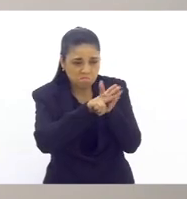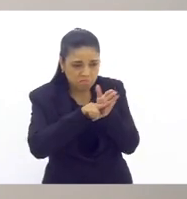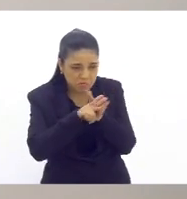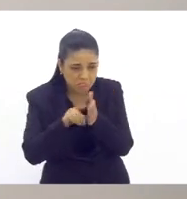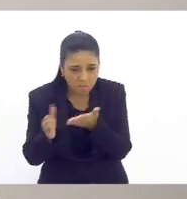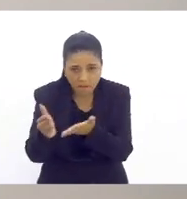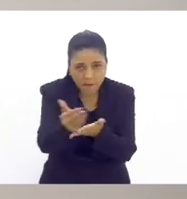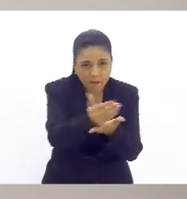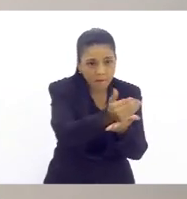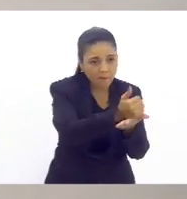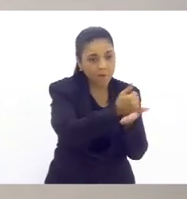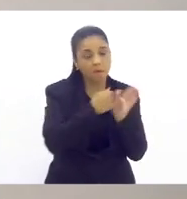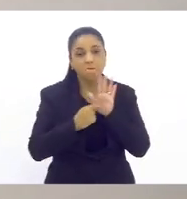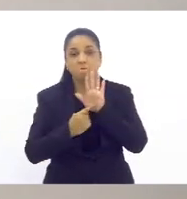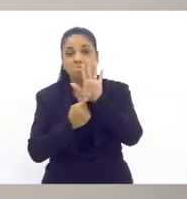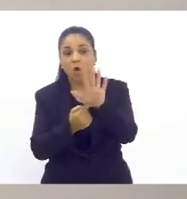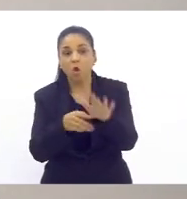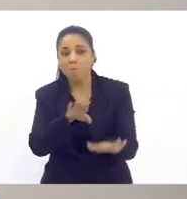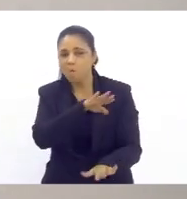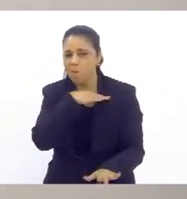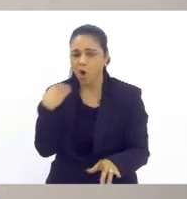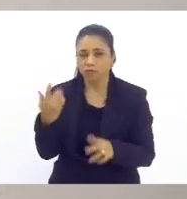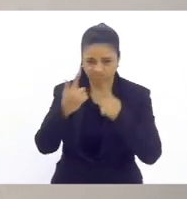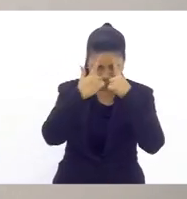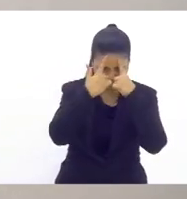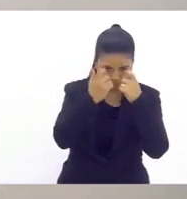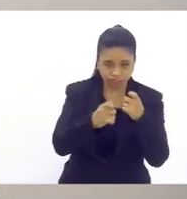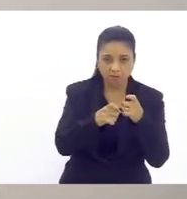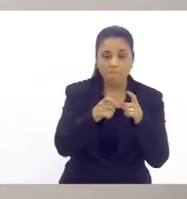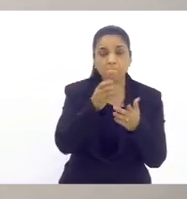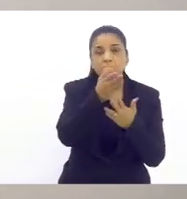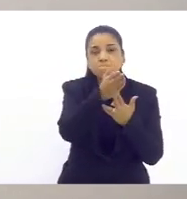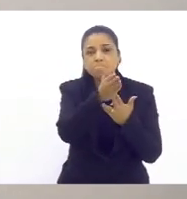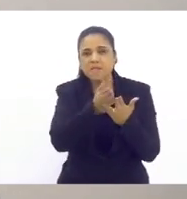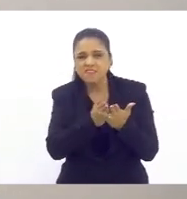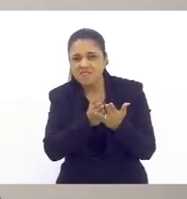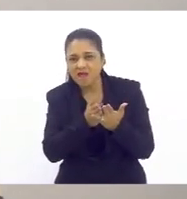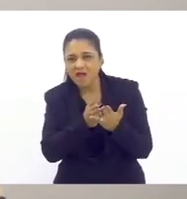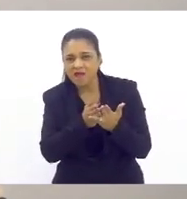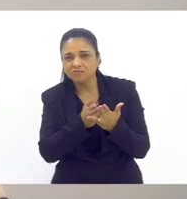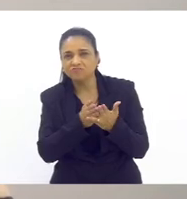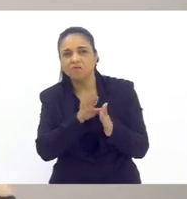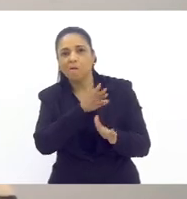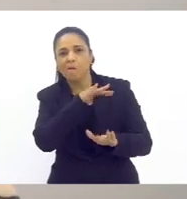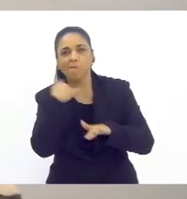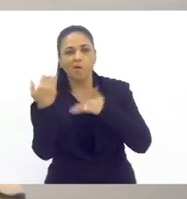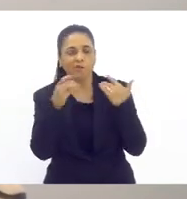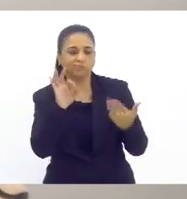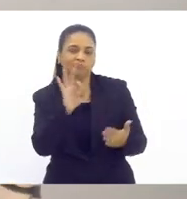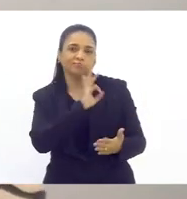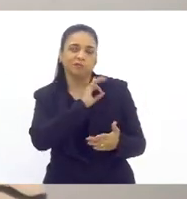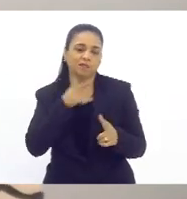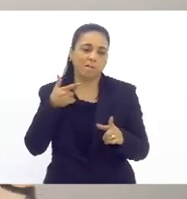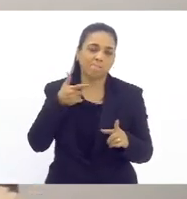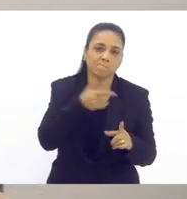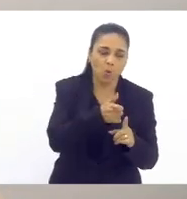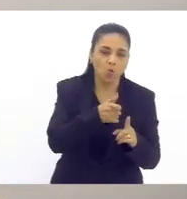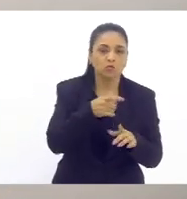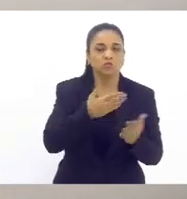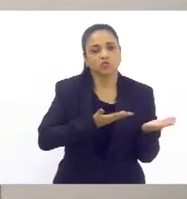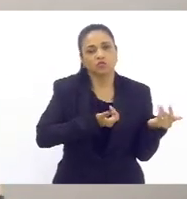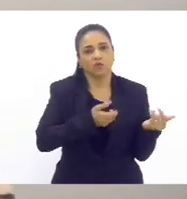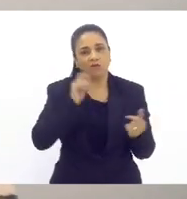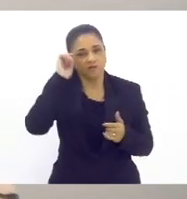aponta que das mortes violentas quase metade elas são mortes decorrentes intervenção policial de jovens negros